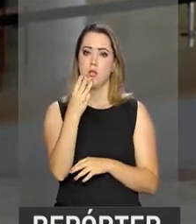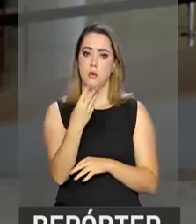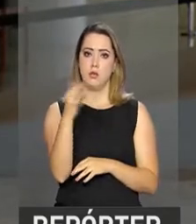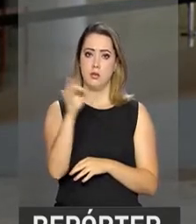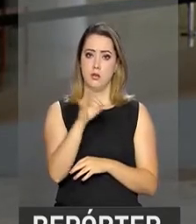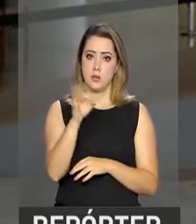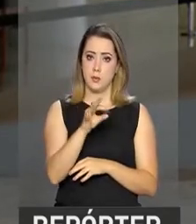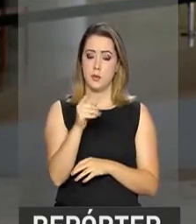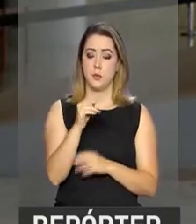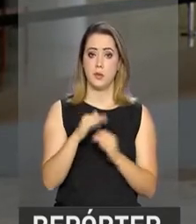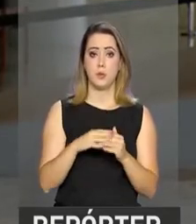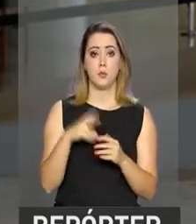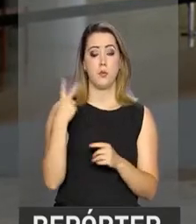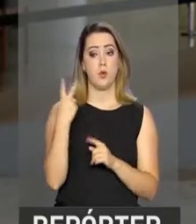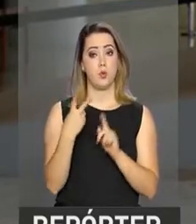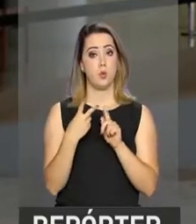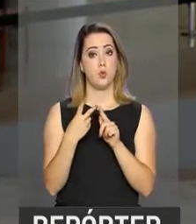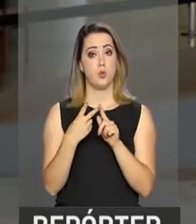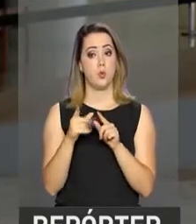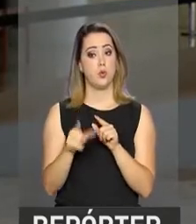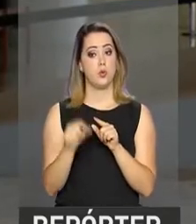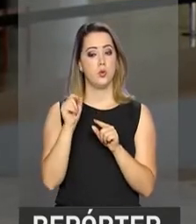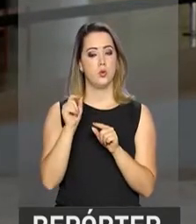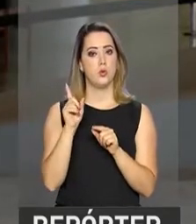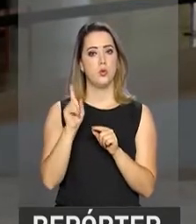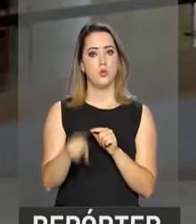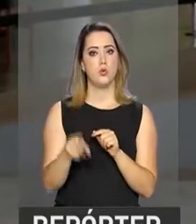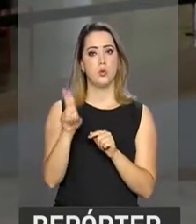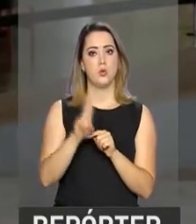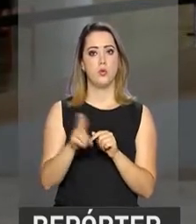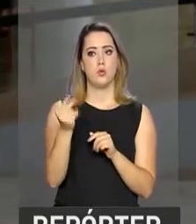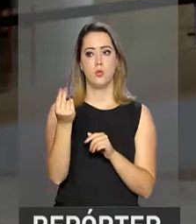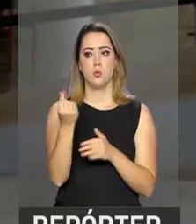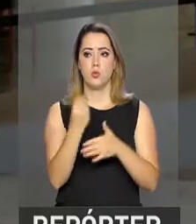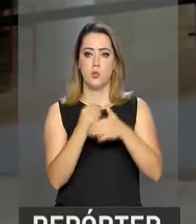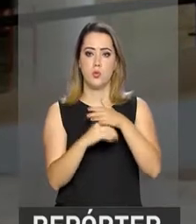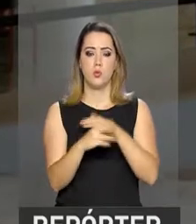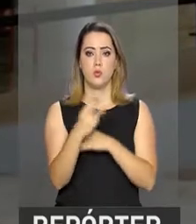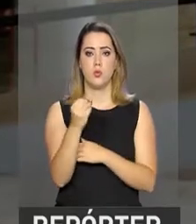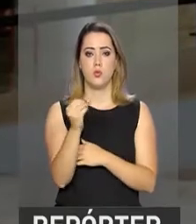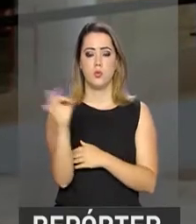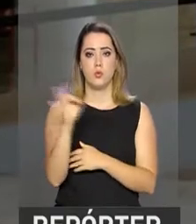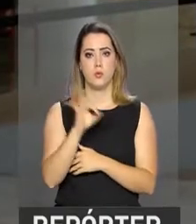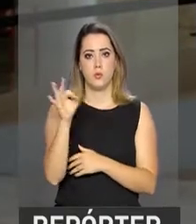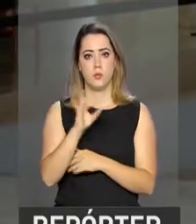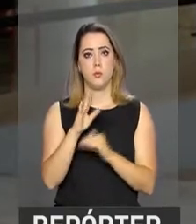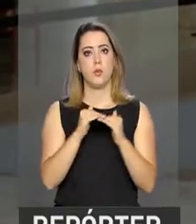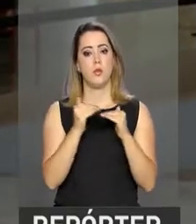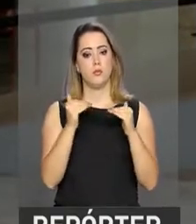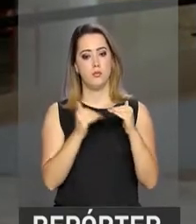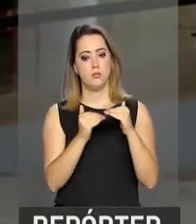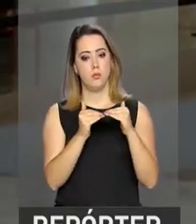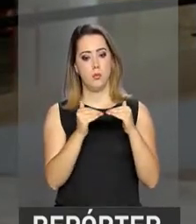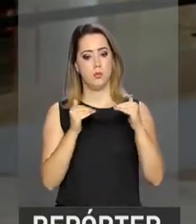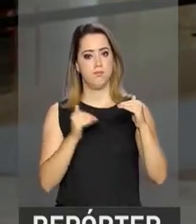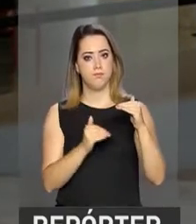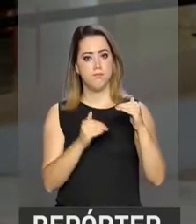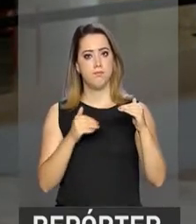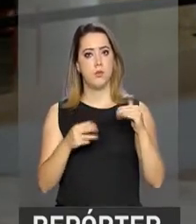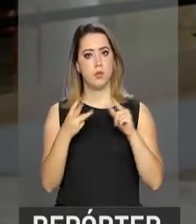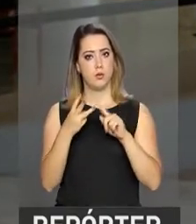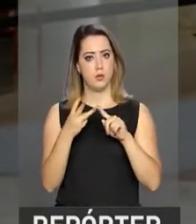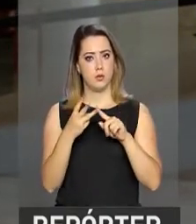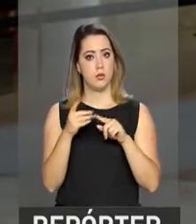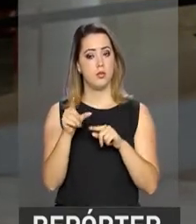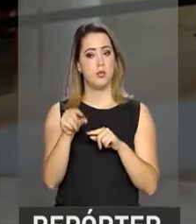o segundo destino mais usado foi a poupança com 30% seguido pelo consumo dado